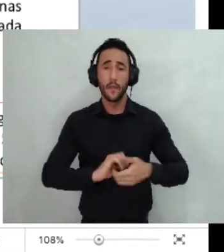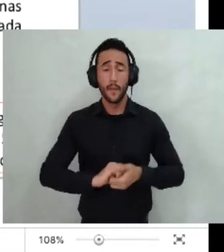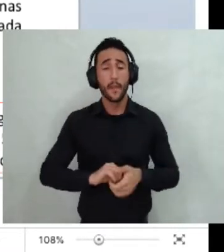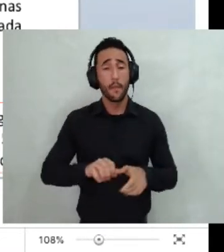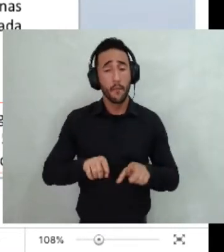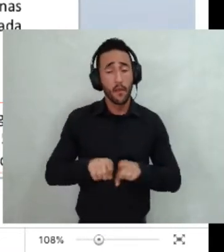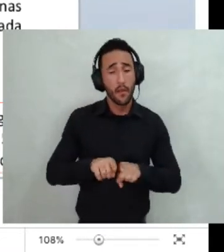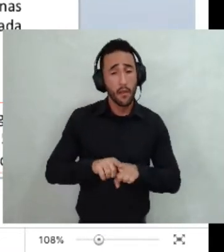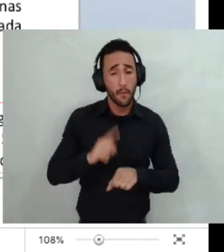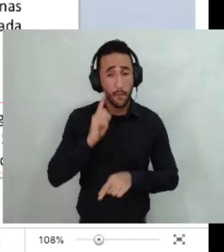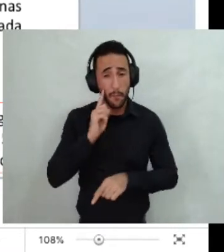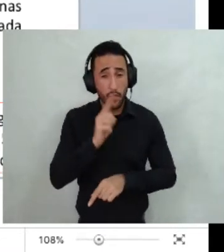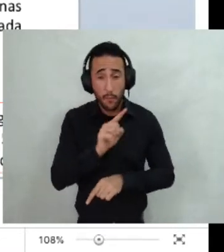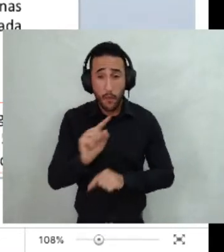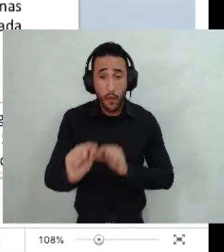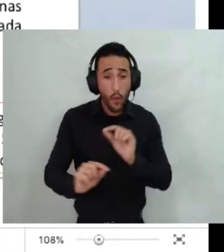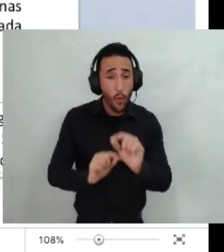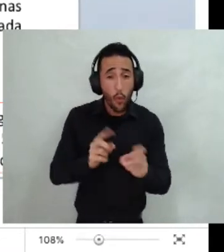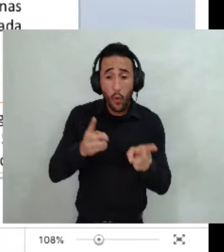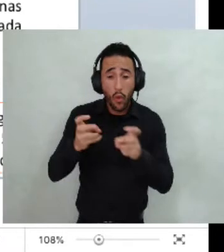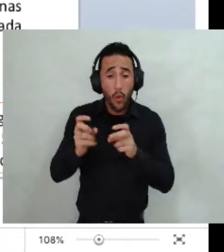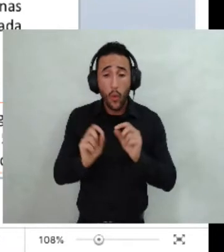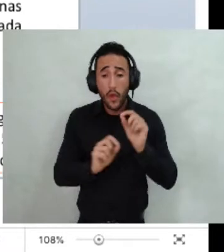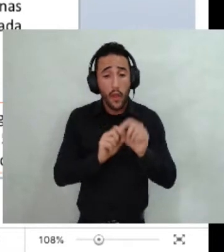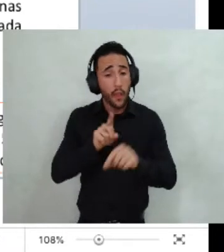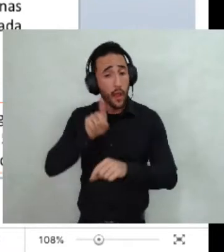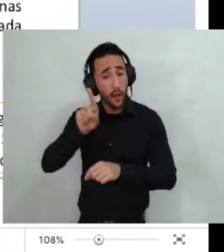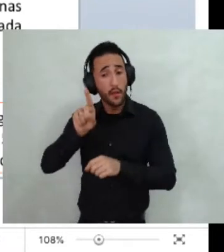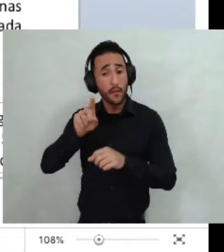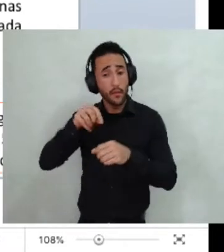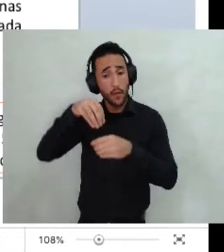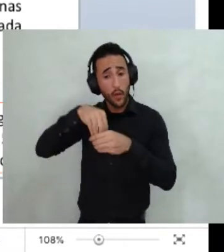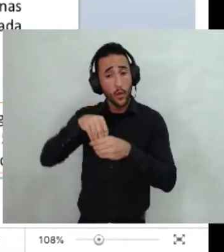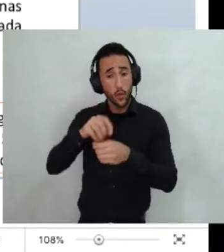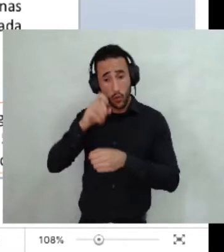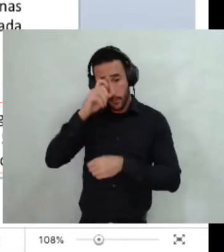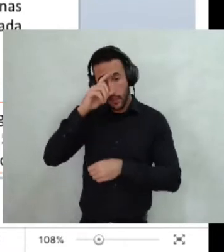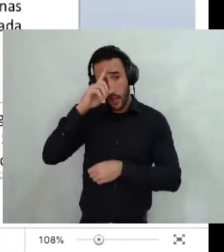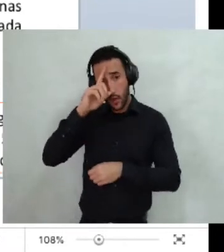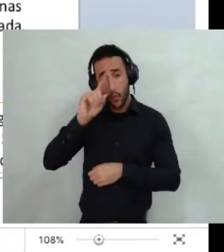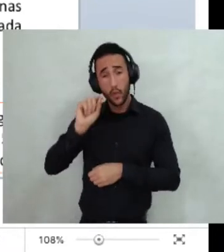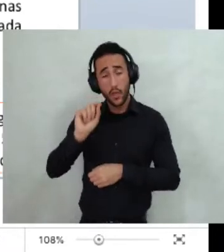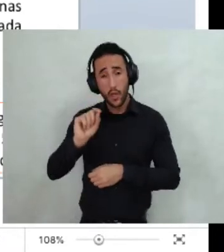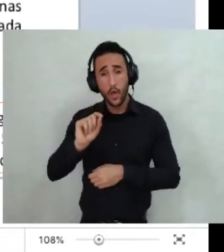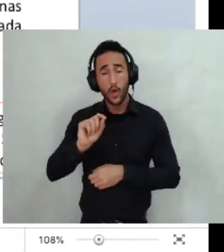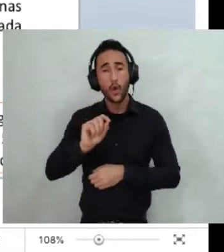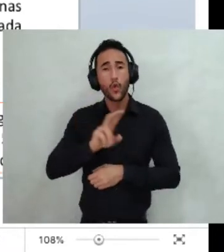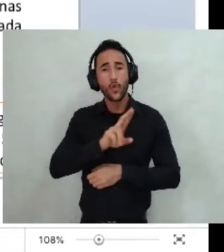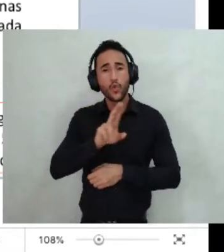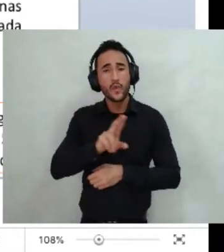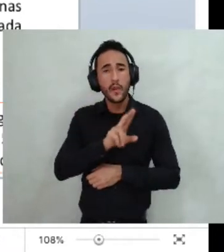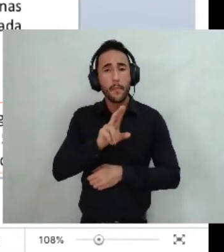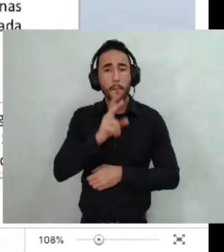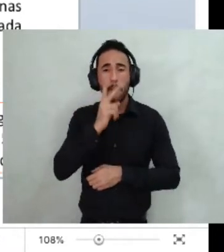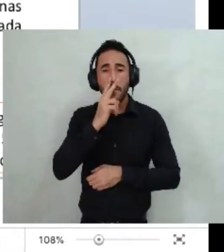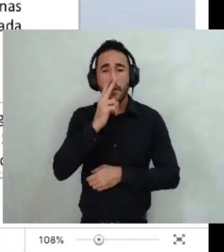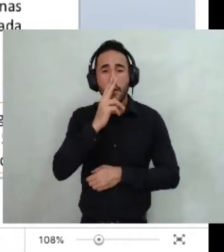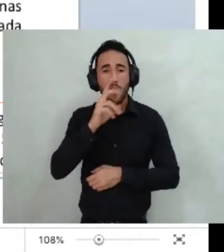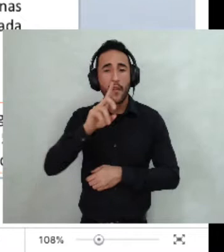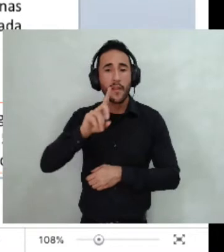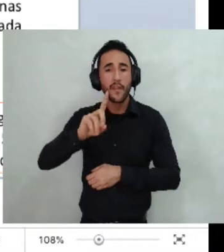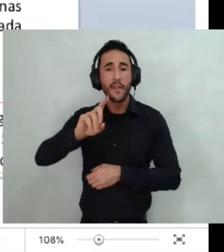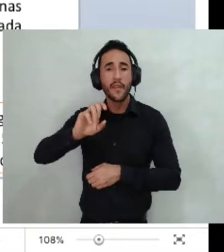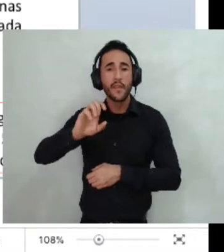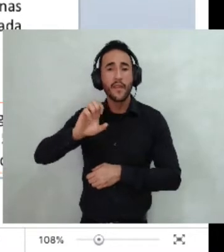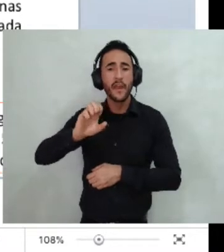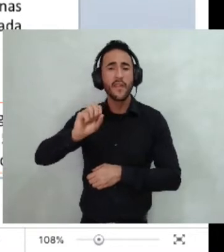vezes, essa situação no nosso hospital, e nós temos utilizado a detecção nas fezes em pacientes que têm uma